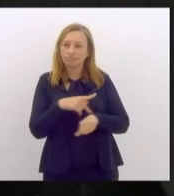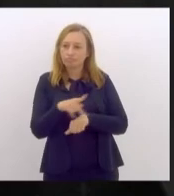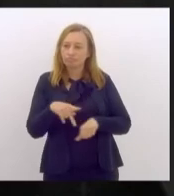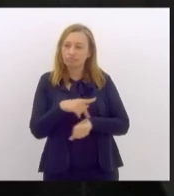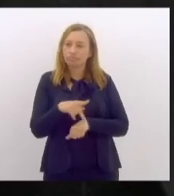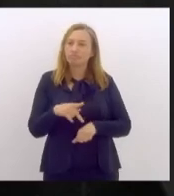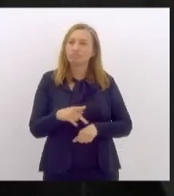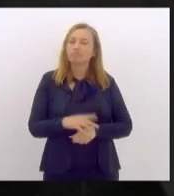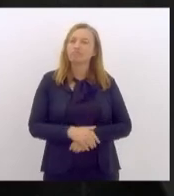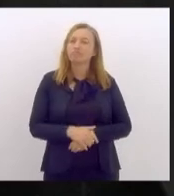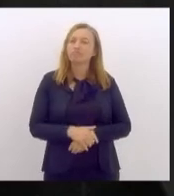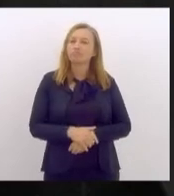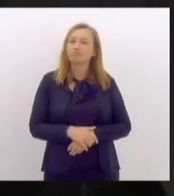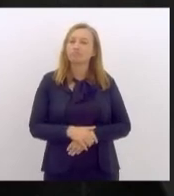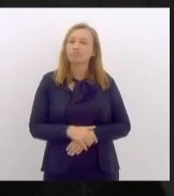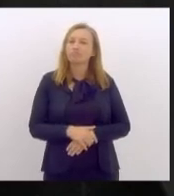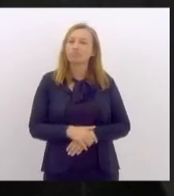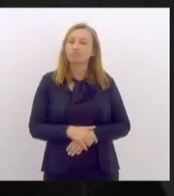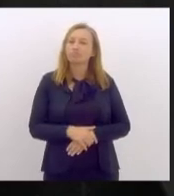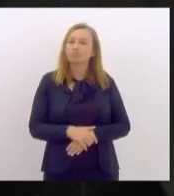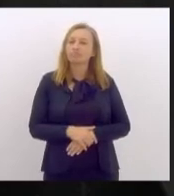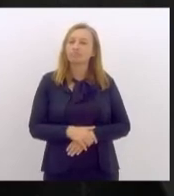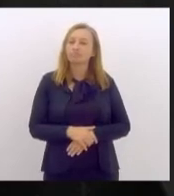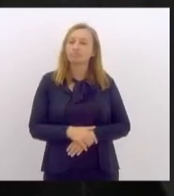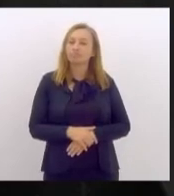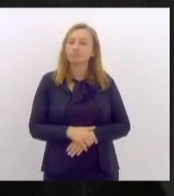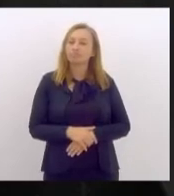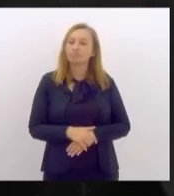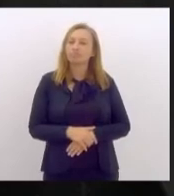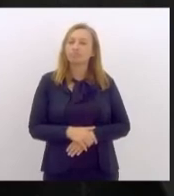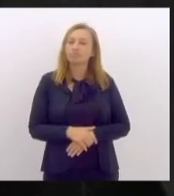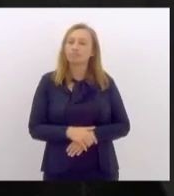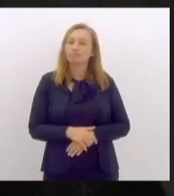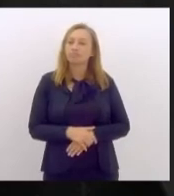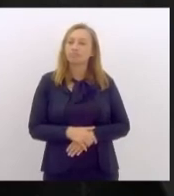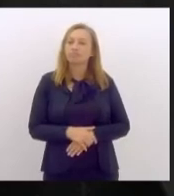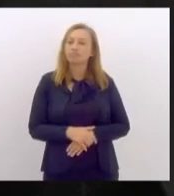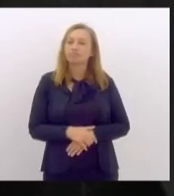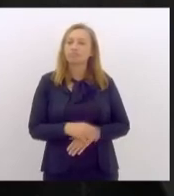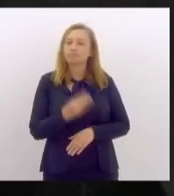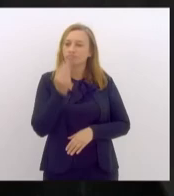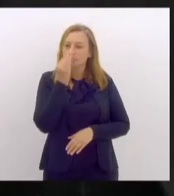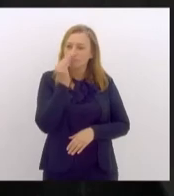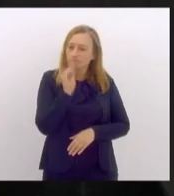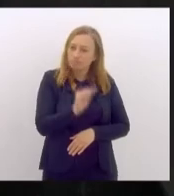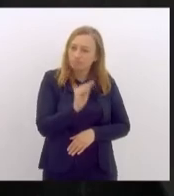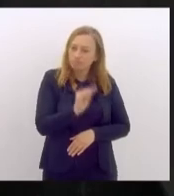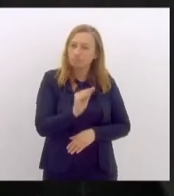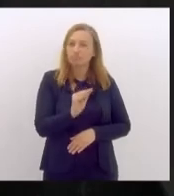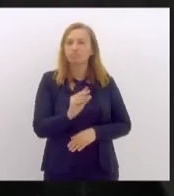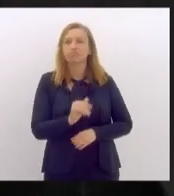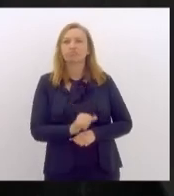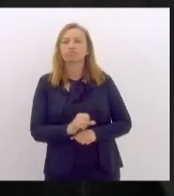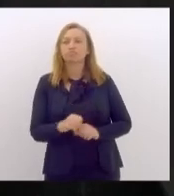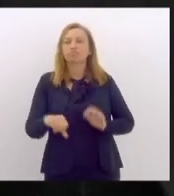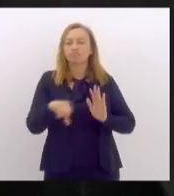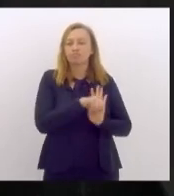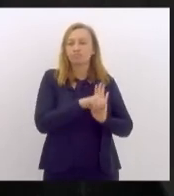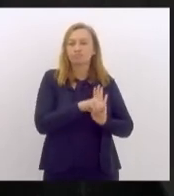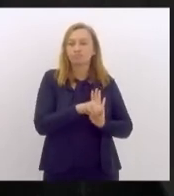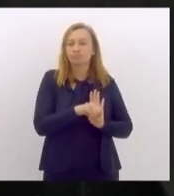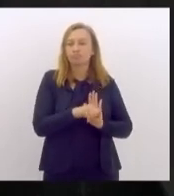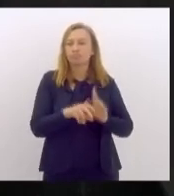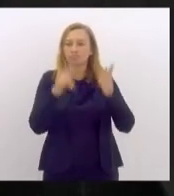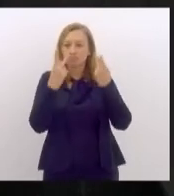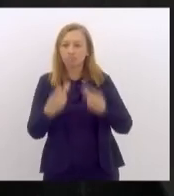sobretudo a partir da banalização da marginalização ou da criminalização da humanidade de